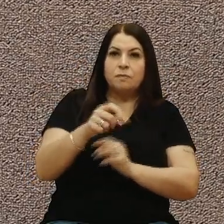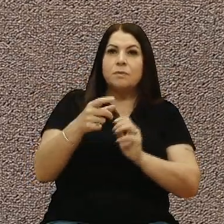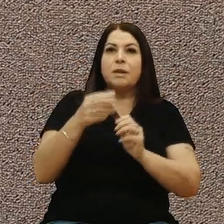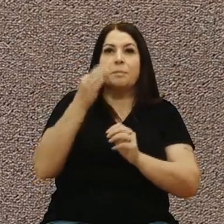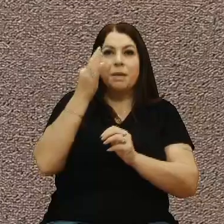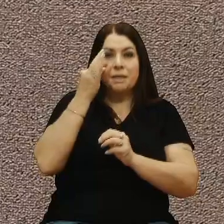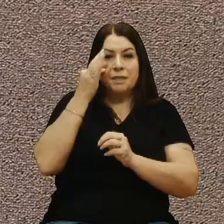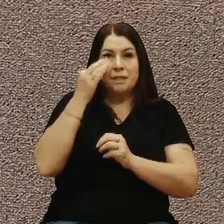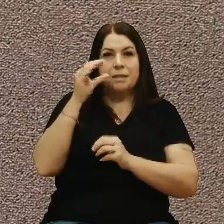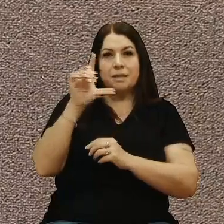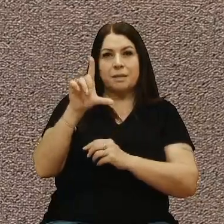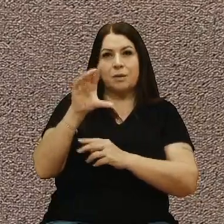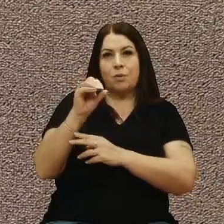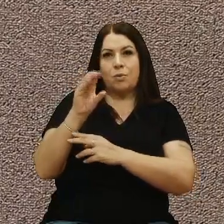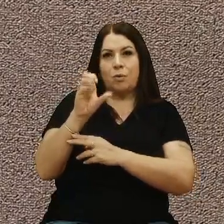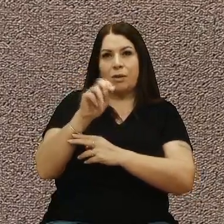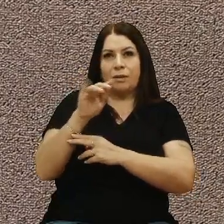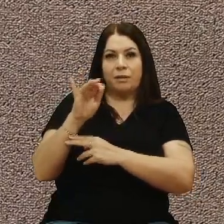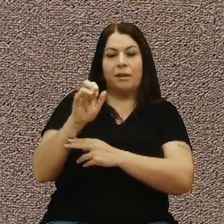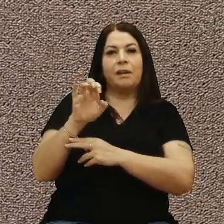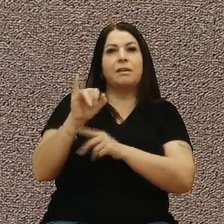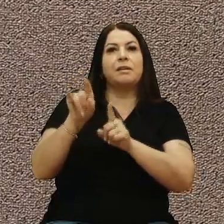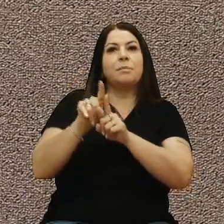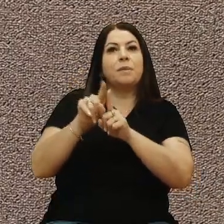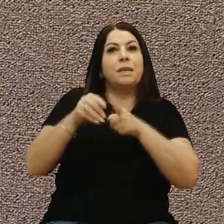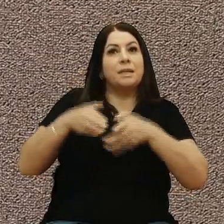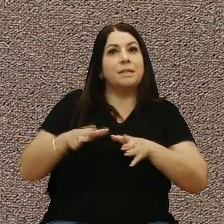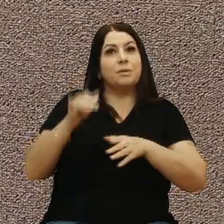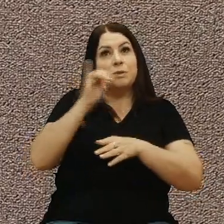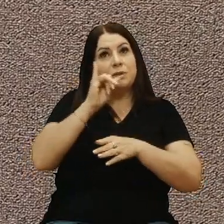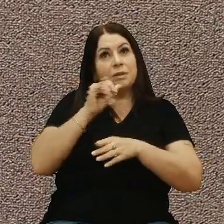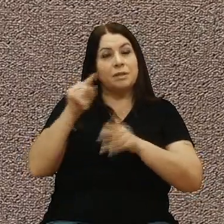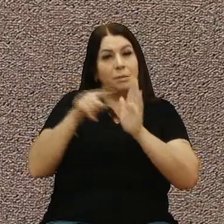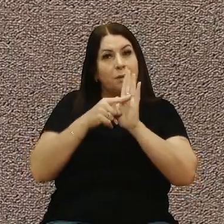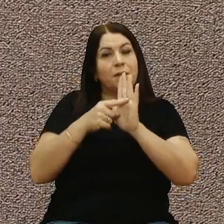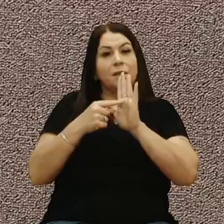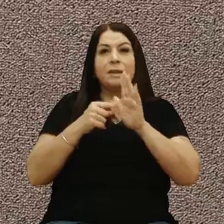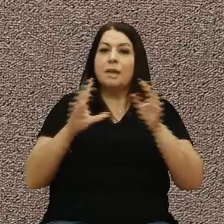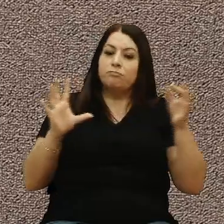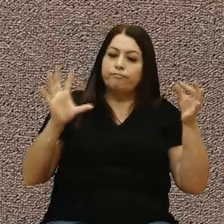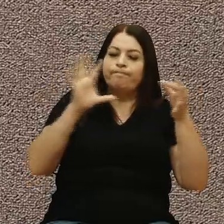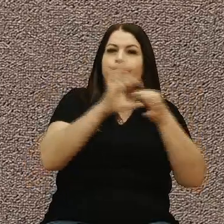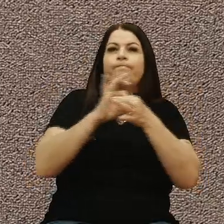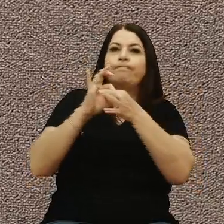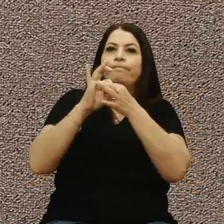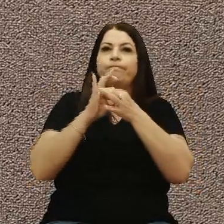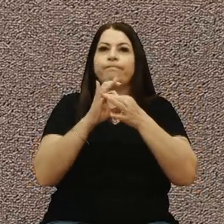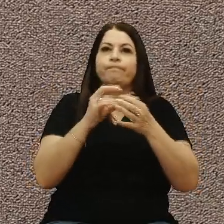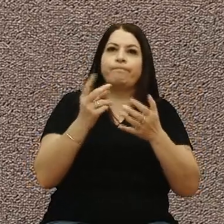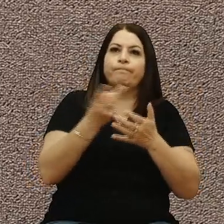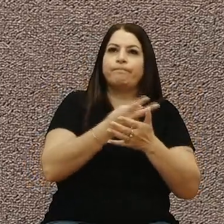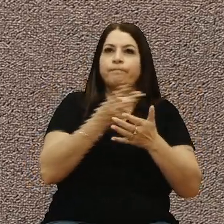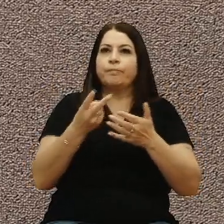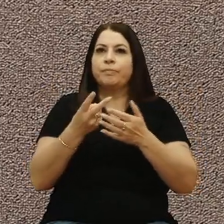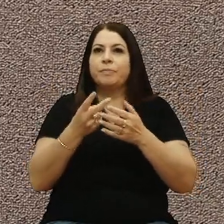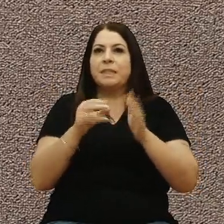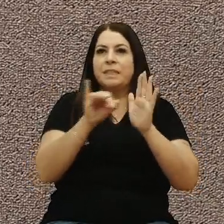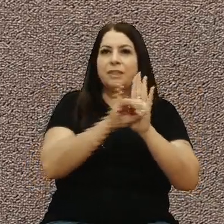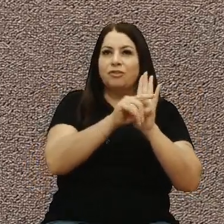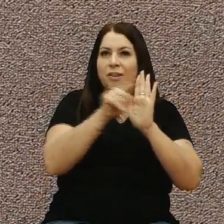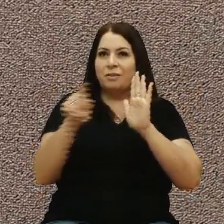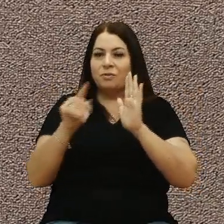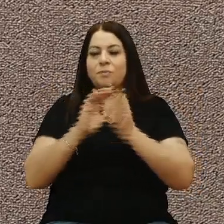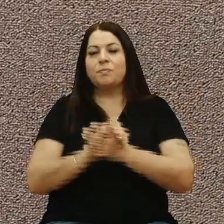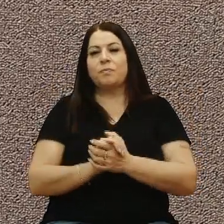do Locatelli, nascido na Itália, simboliza uma continuidade cultural que entrelaça ambas as identidades.